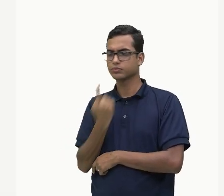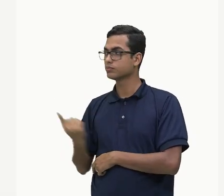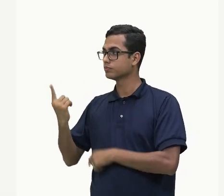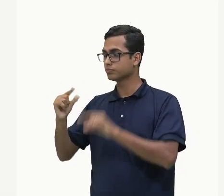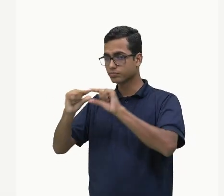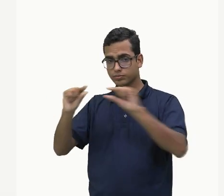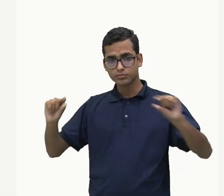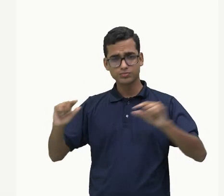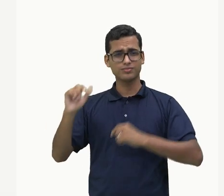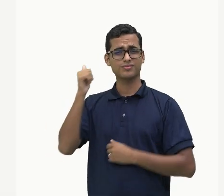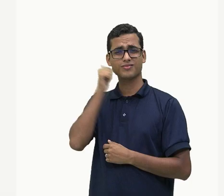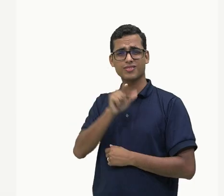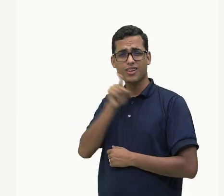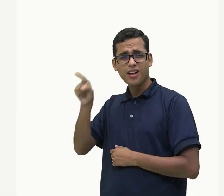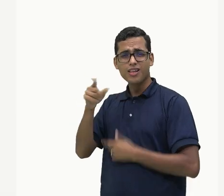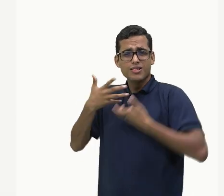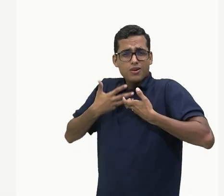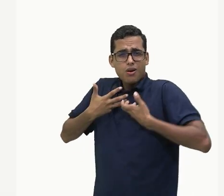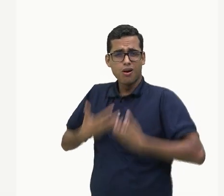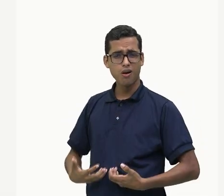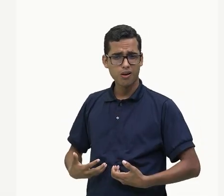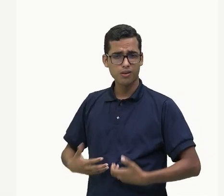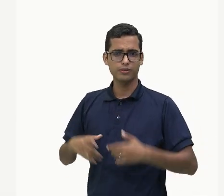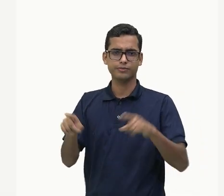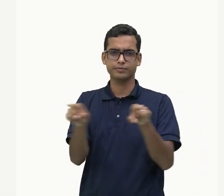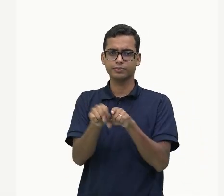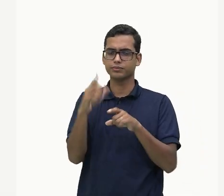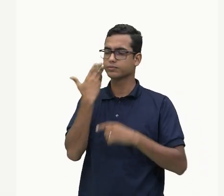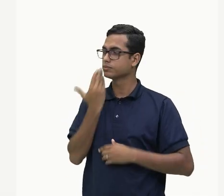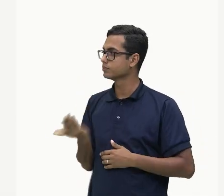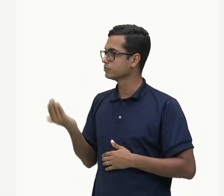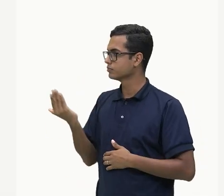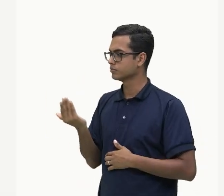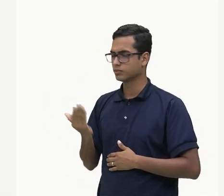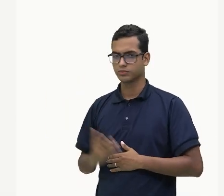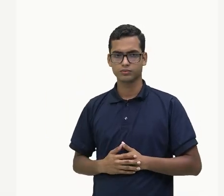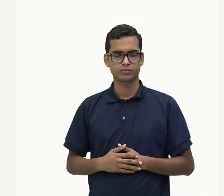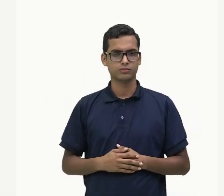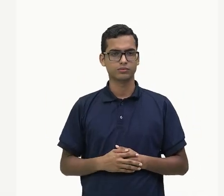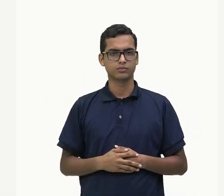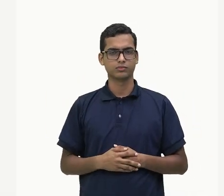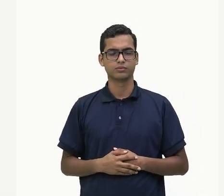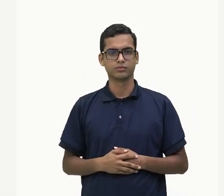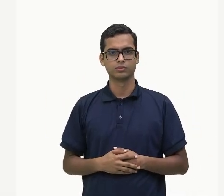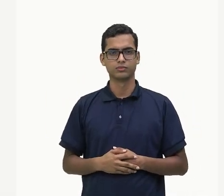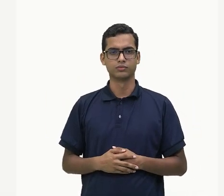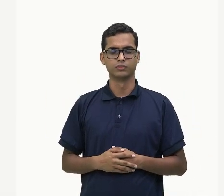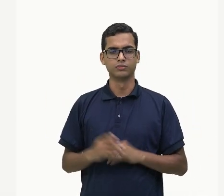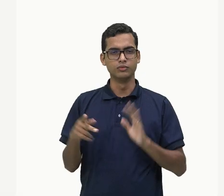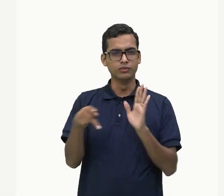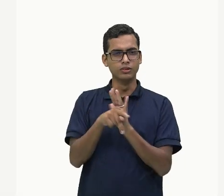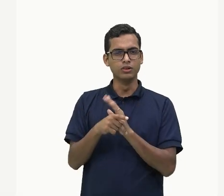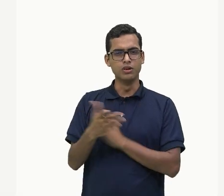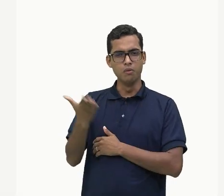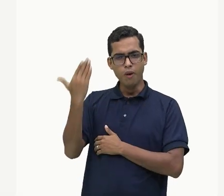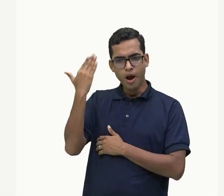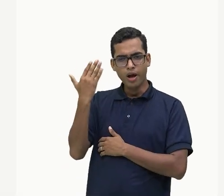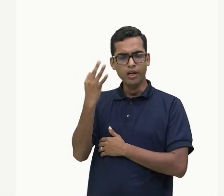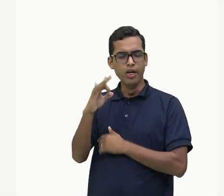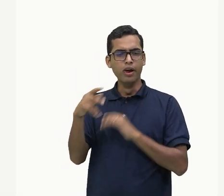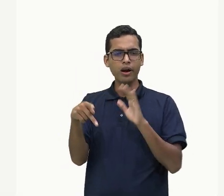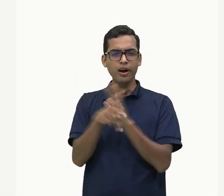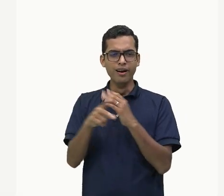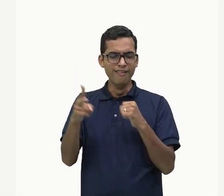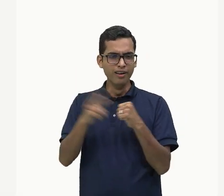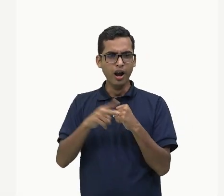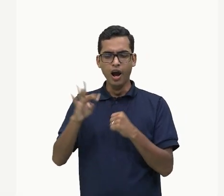Ela estava cansada. O verbo to be no passado ali, was, né? O verbo to be tem suas duas formas de passado, was and